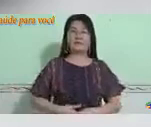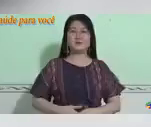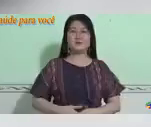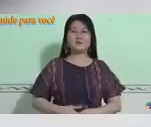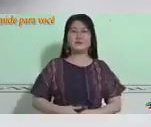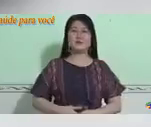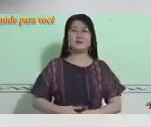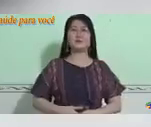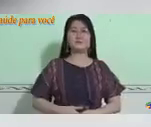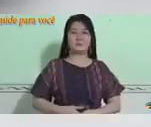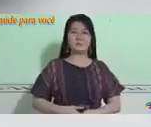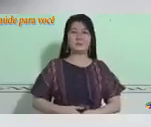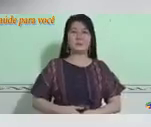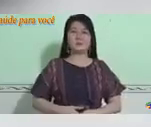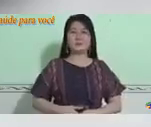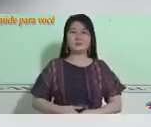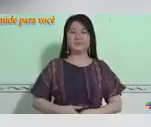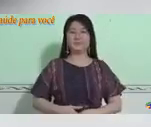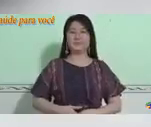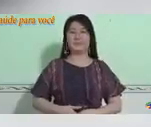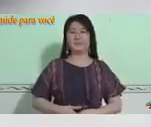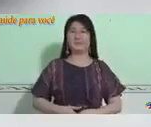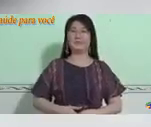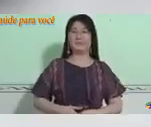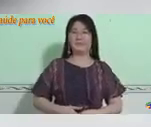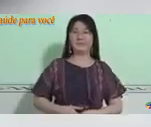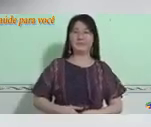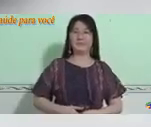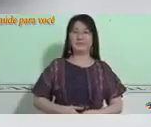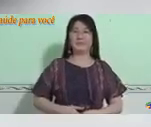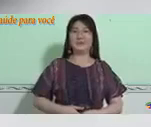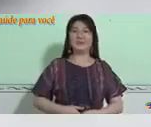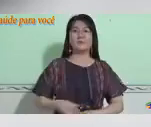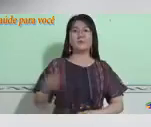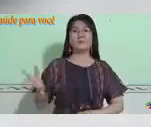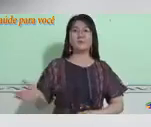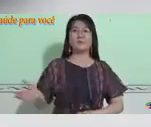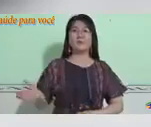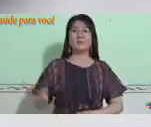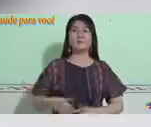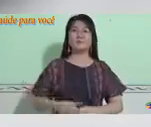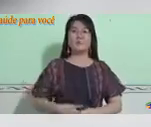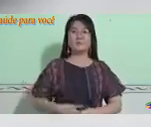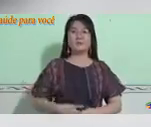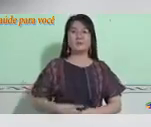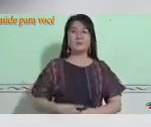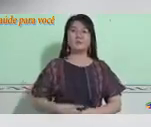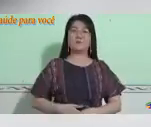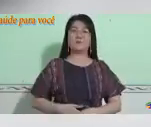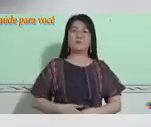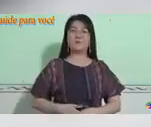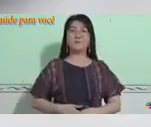PRINCIPAISSINAISSINTOMAS. Os sintomas da gravidez molar podem ser semelhantes aos de uma gravidez normal, vírgula, como a atirazo menstrual,